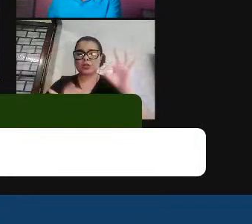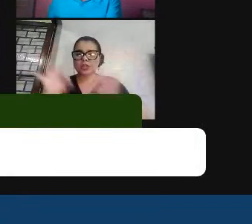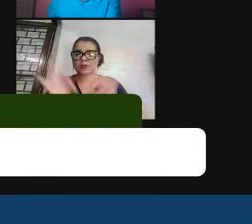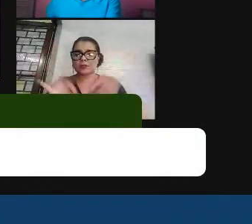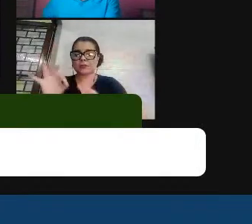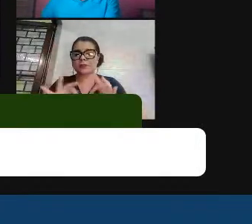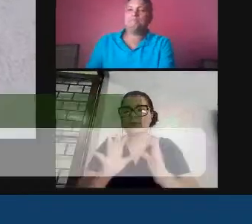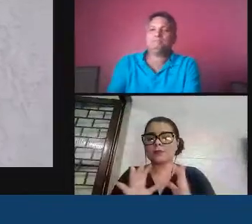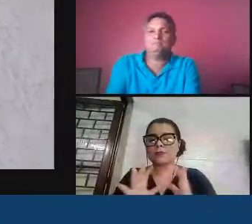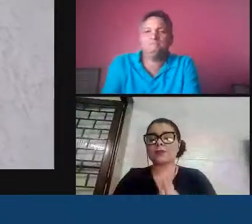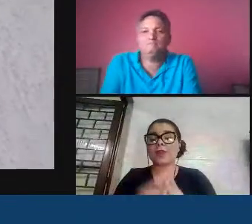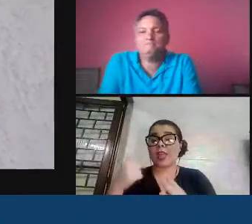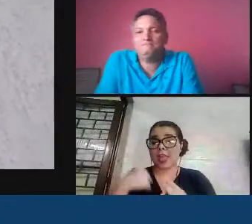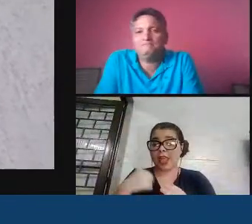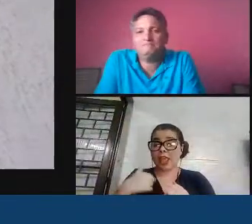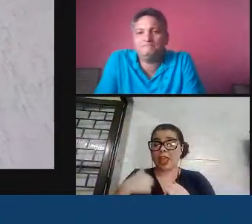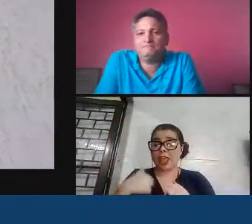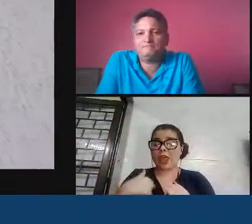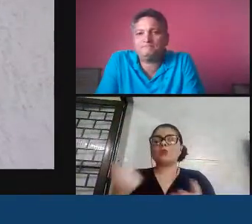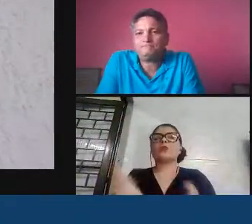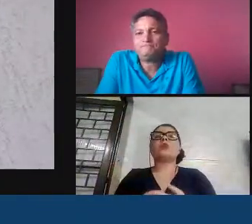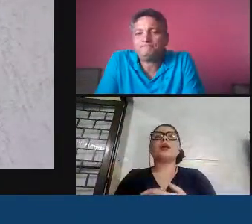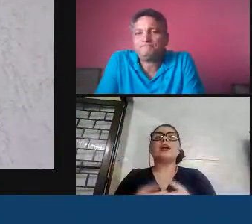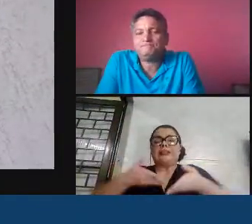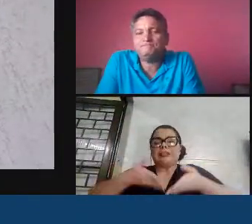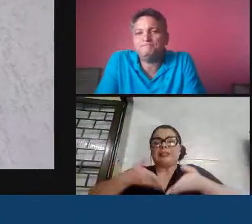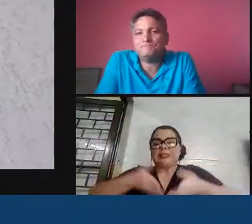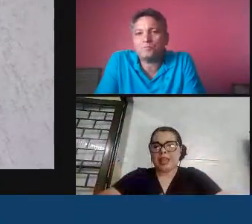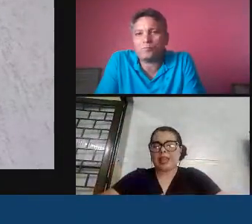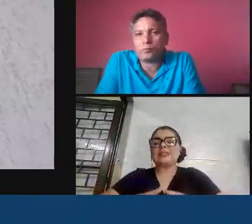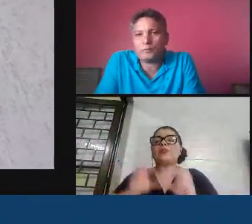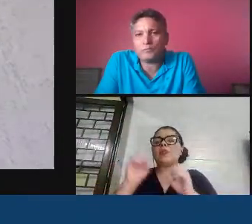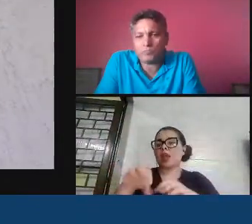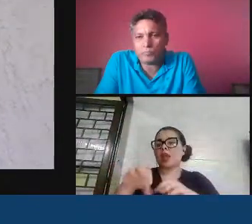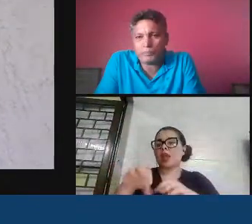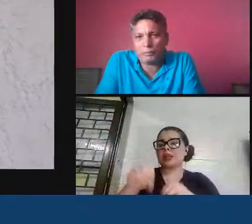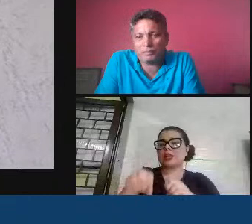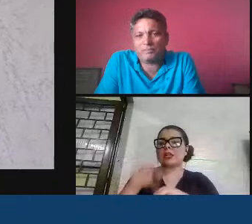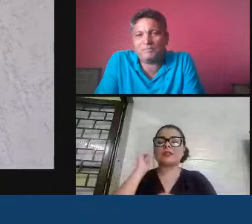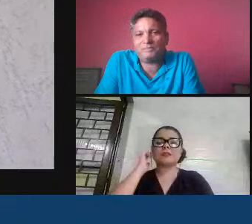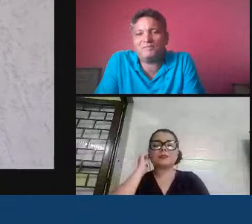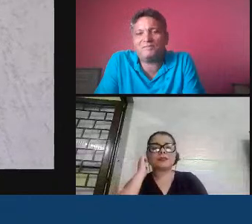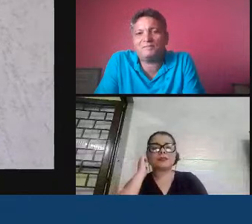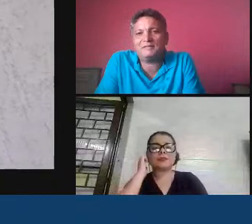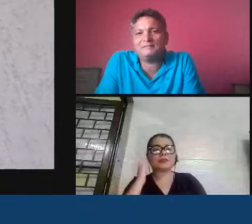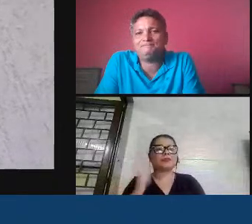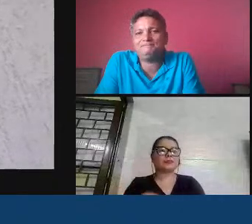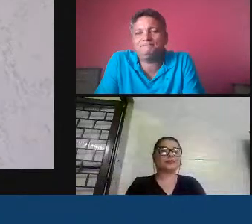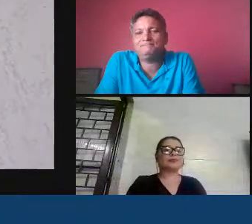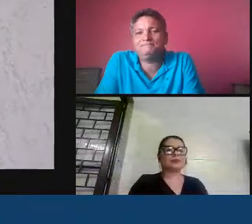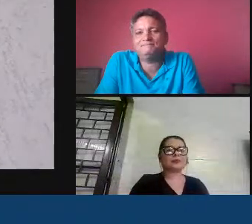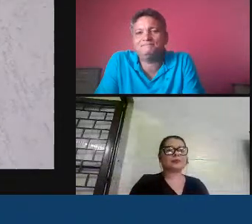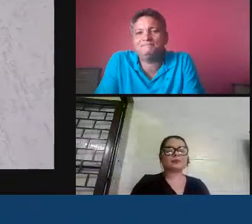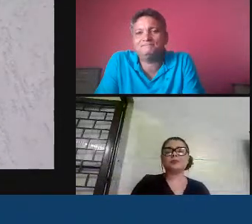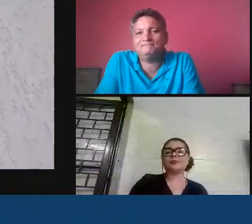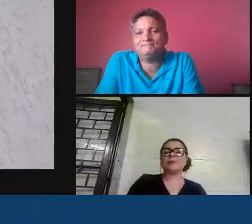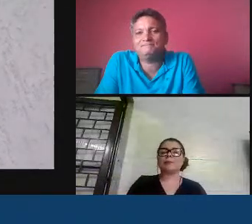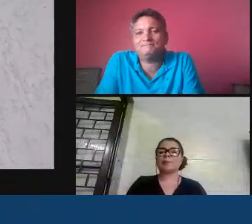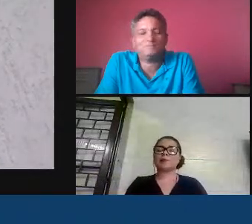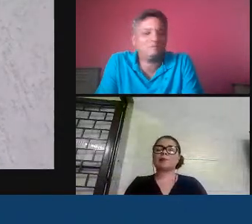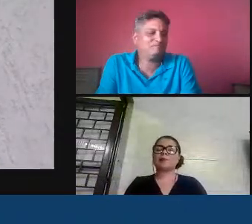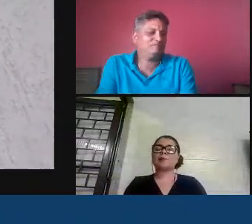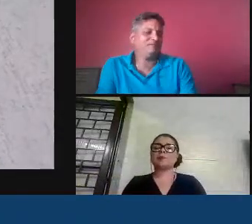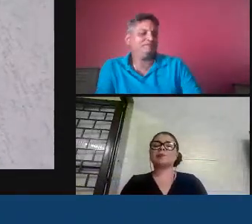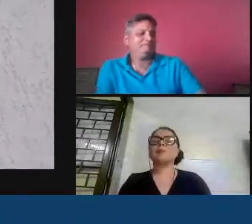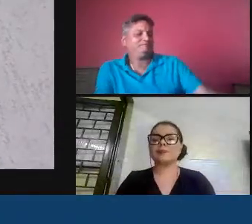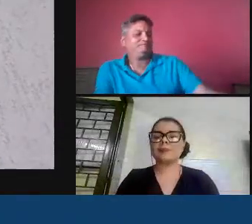eu sou nascido e criado em Nelópolis, está o áudio aí, eu ouvi alguma mensagem aí dizendo que estava sem áudio, vê se o áudio está aparecendo para